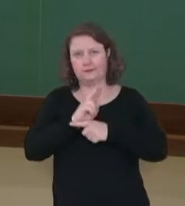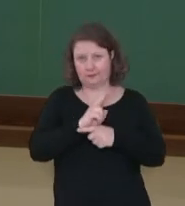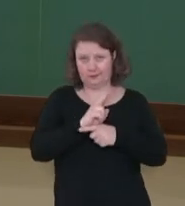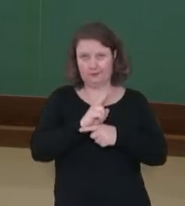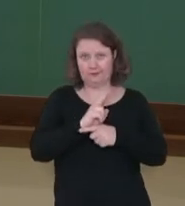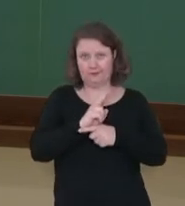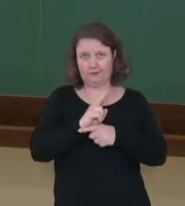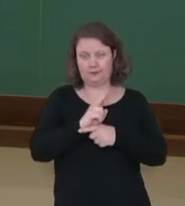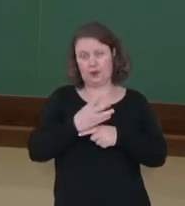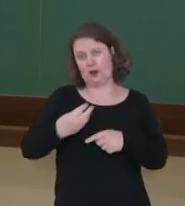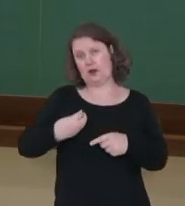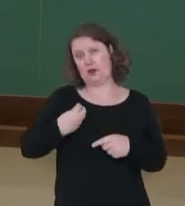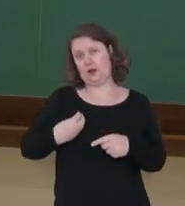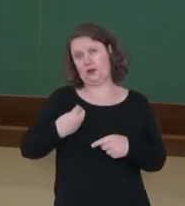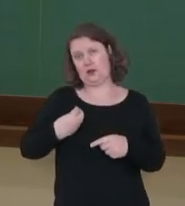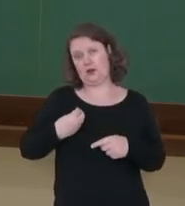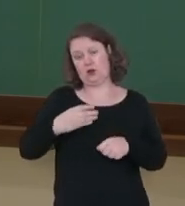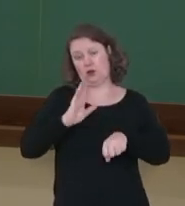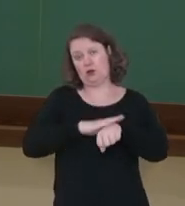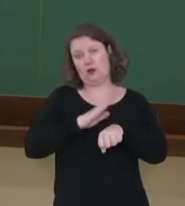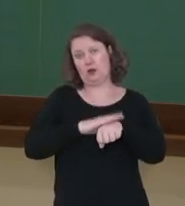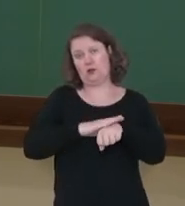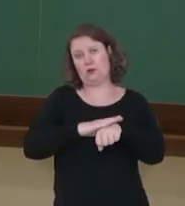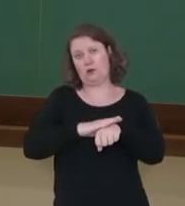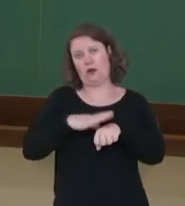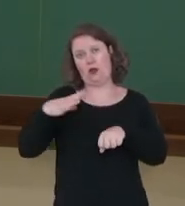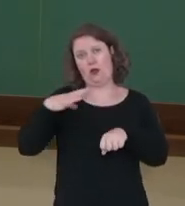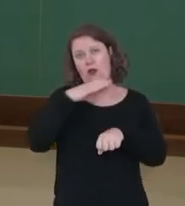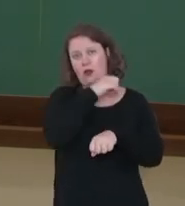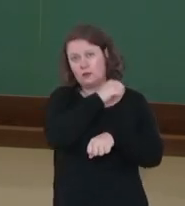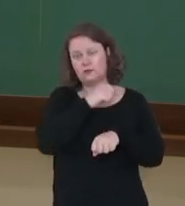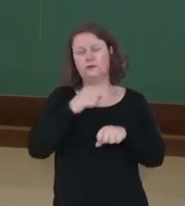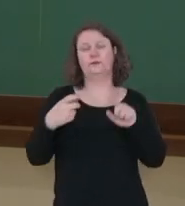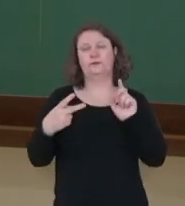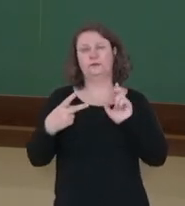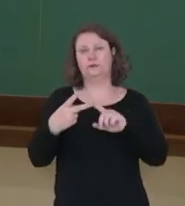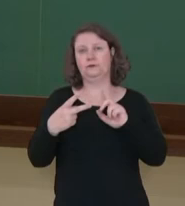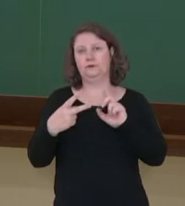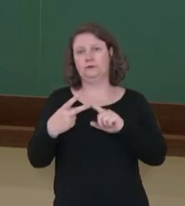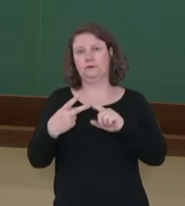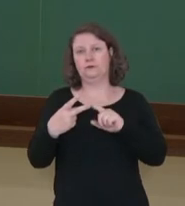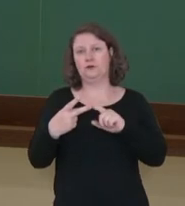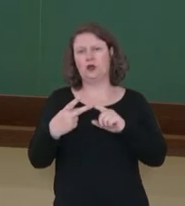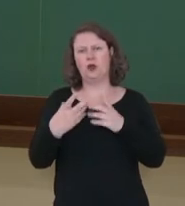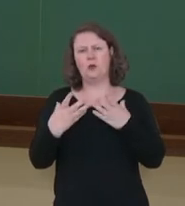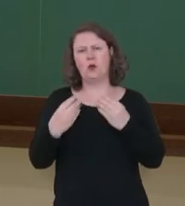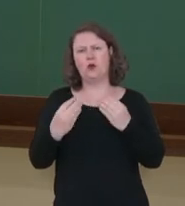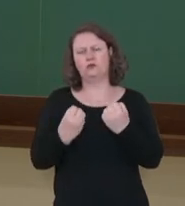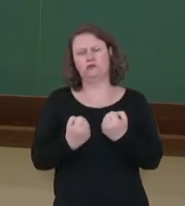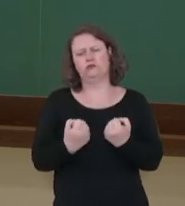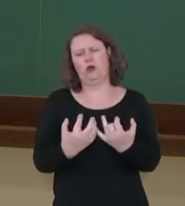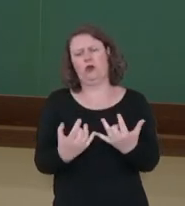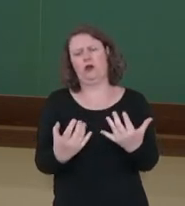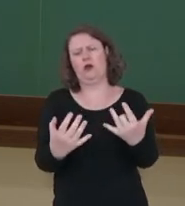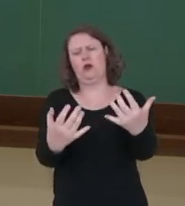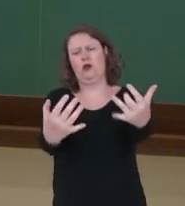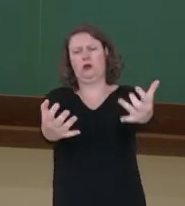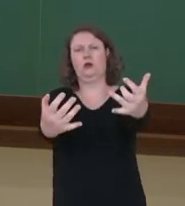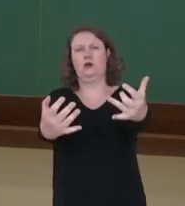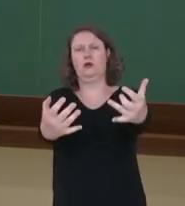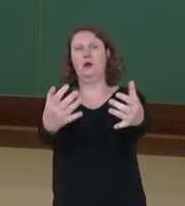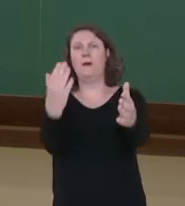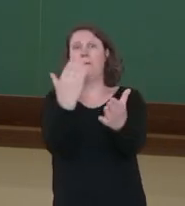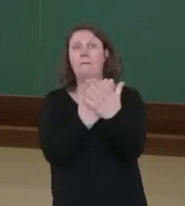de vida dela era curto, elas conseguiam ter muitos descendentes e assim